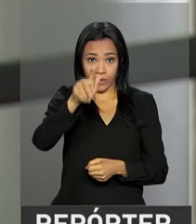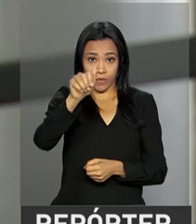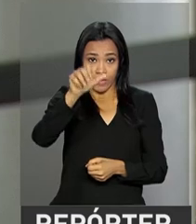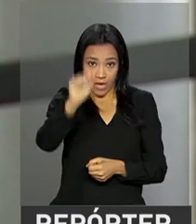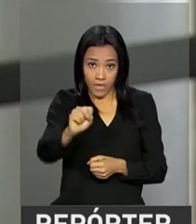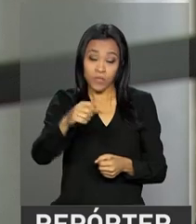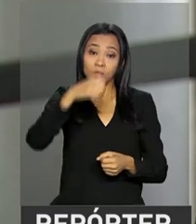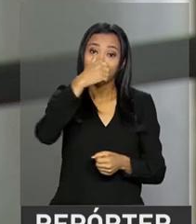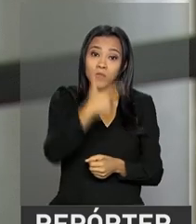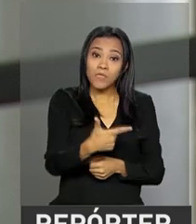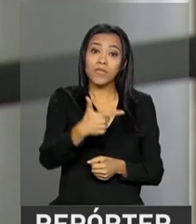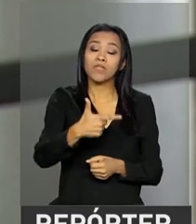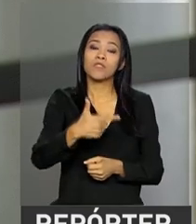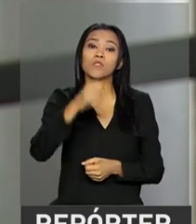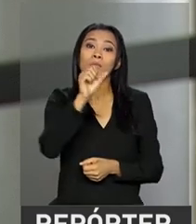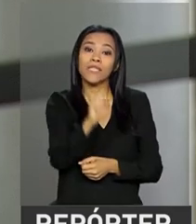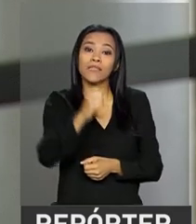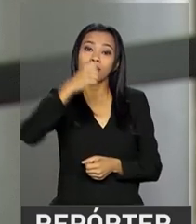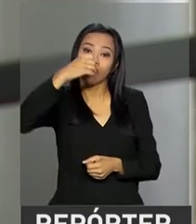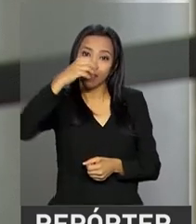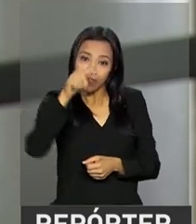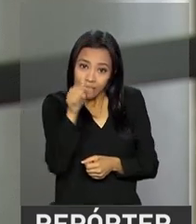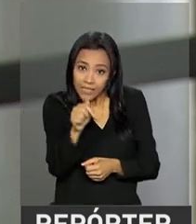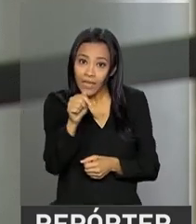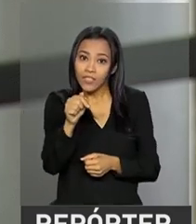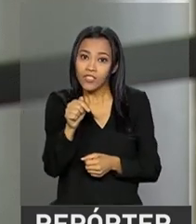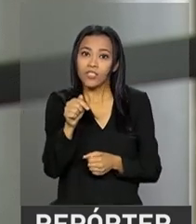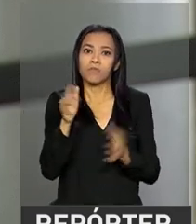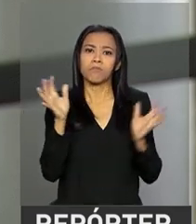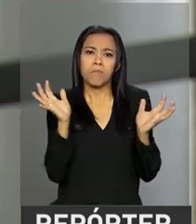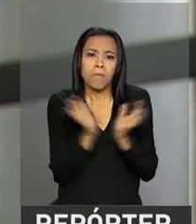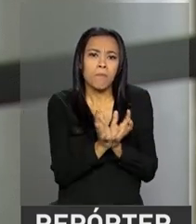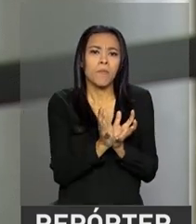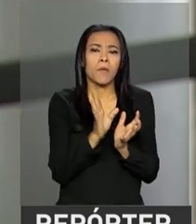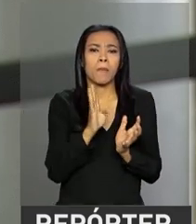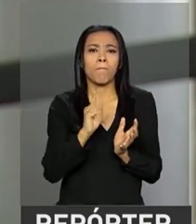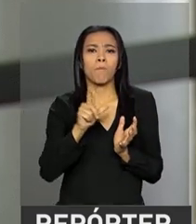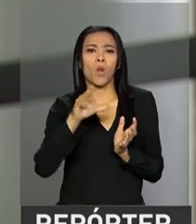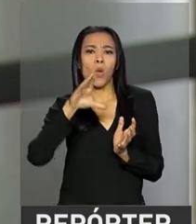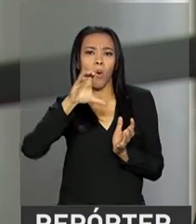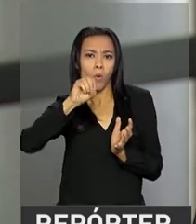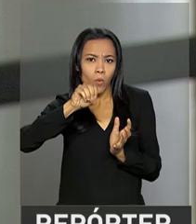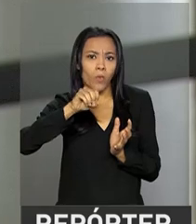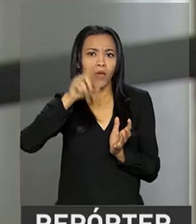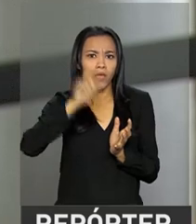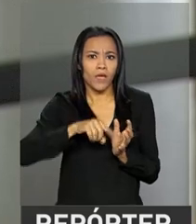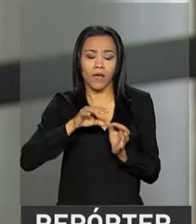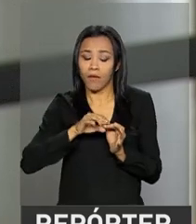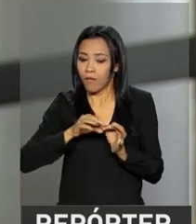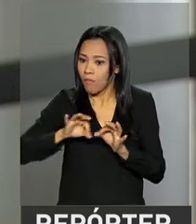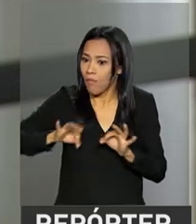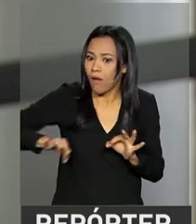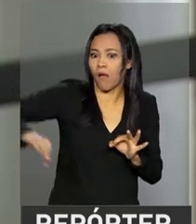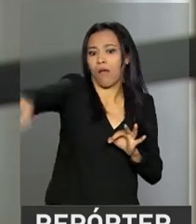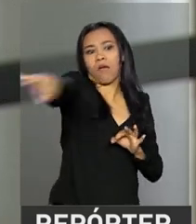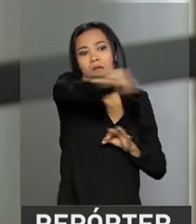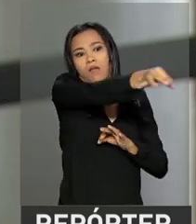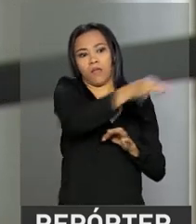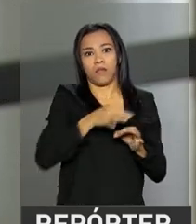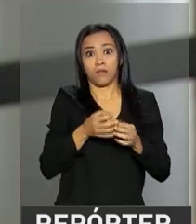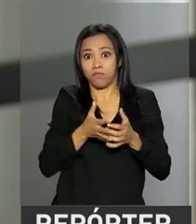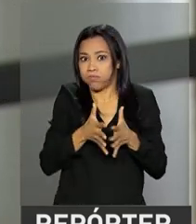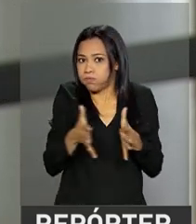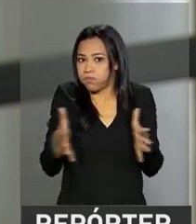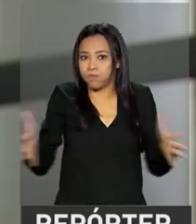287 blocos de exploração que totalizam uma área de quase 123 mil quilômetros quadrados a